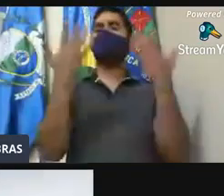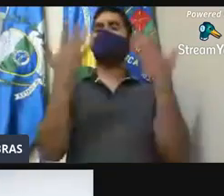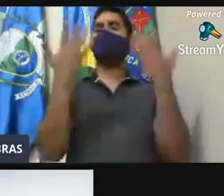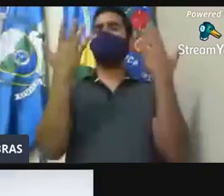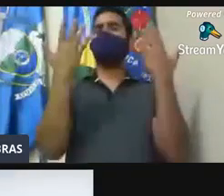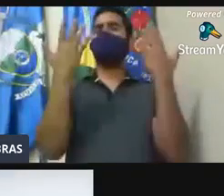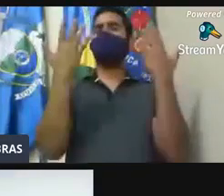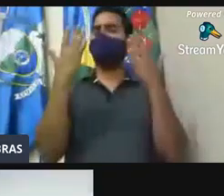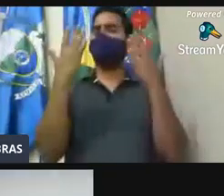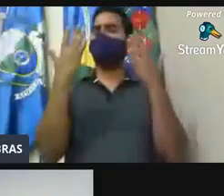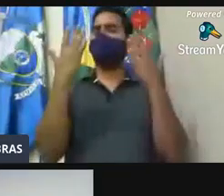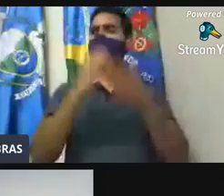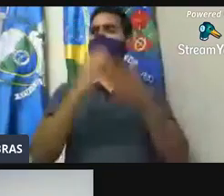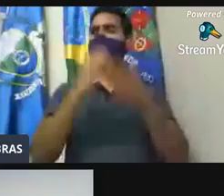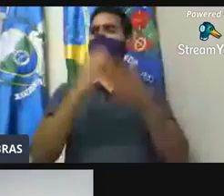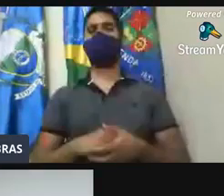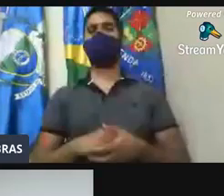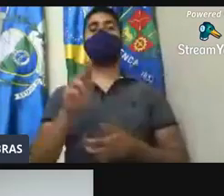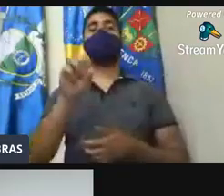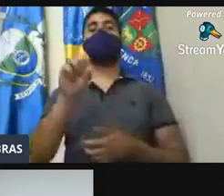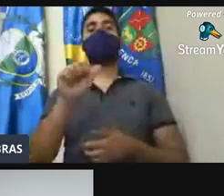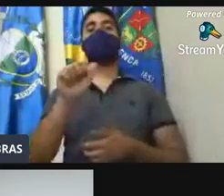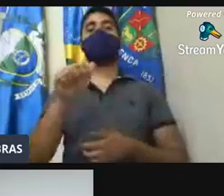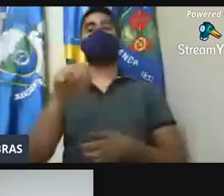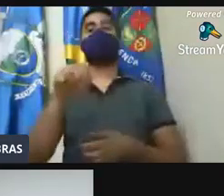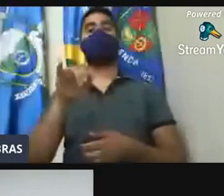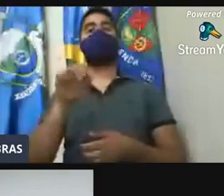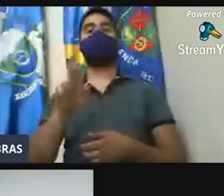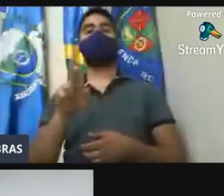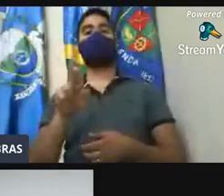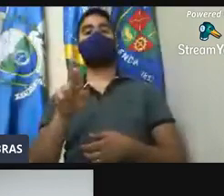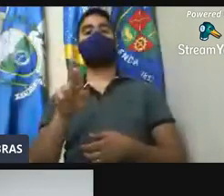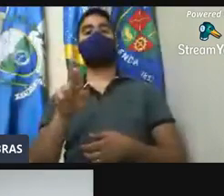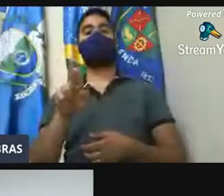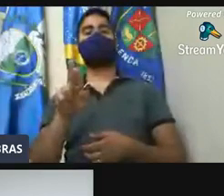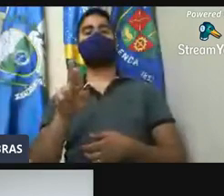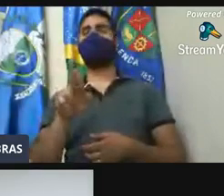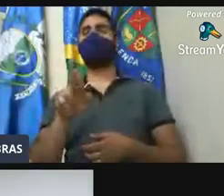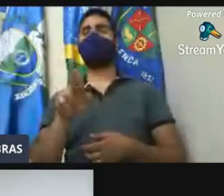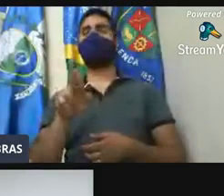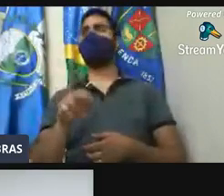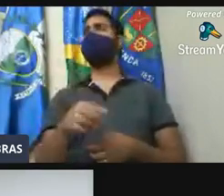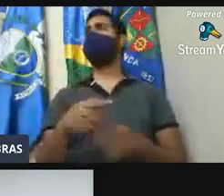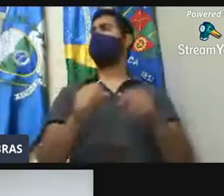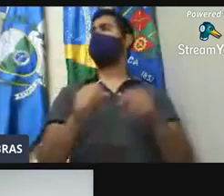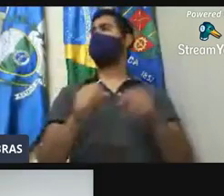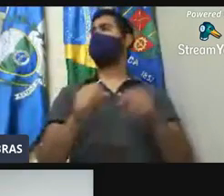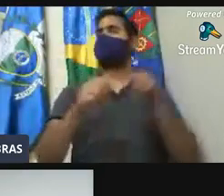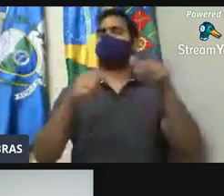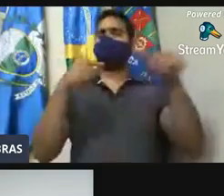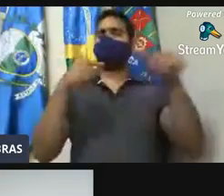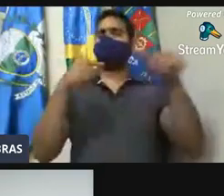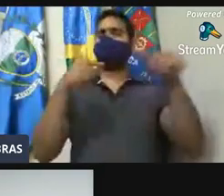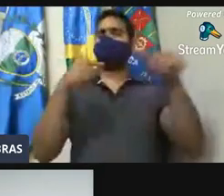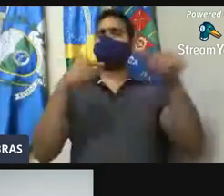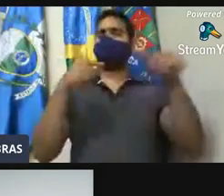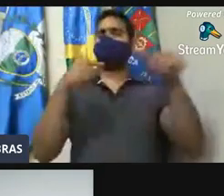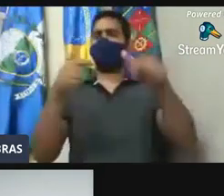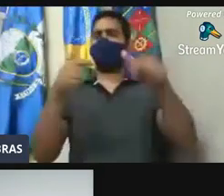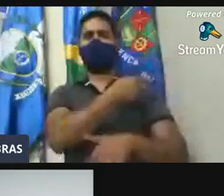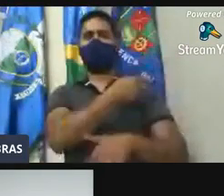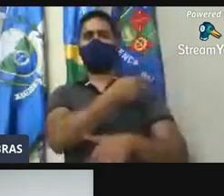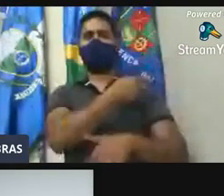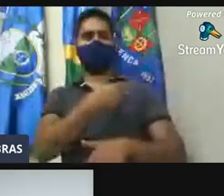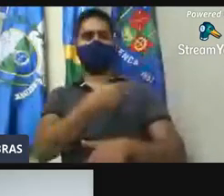aplausos ao senhor Samir Nemi, seus serviços prestados como presidente do Conselho Regional de Contabilidade